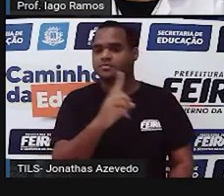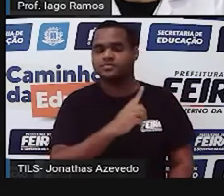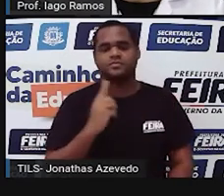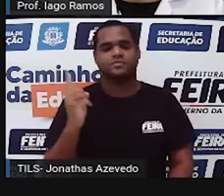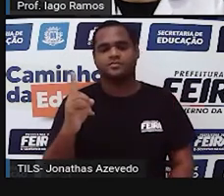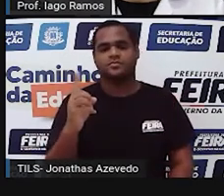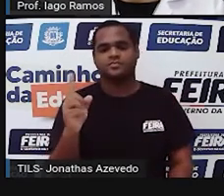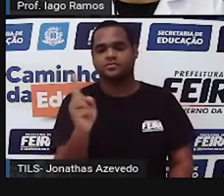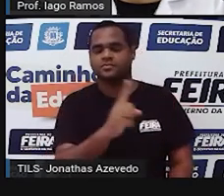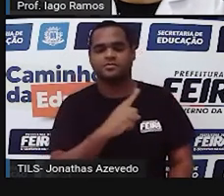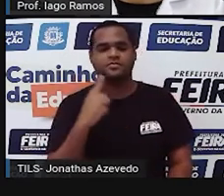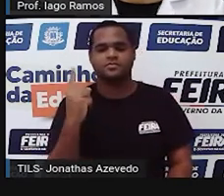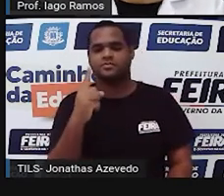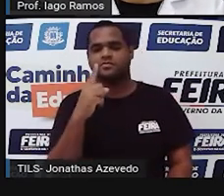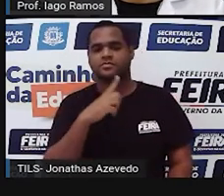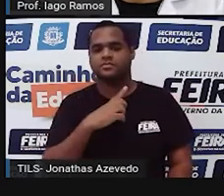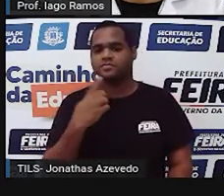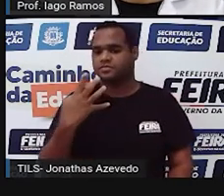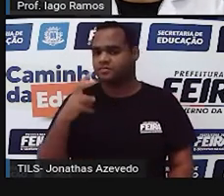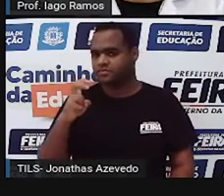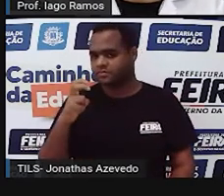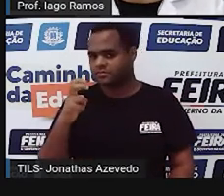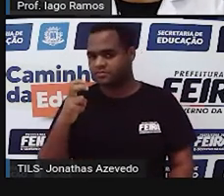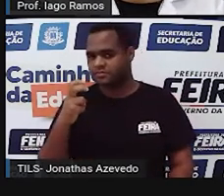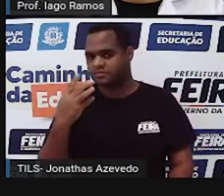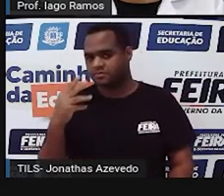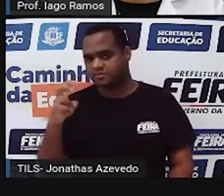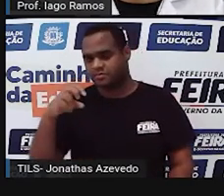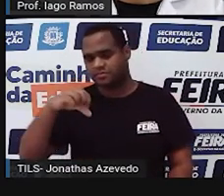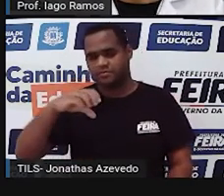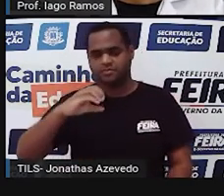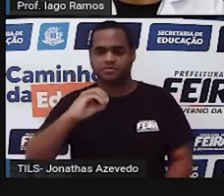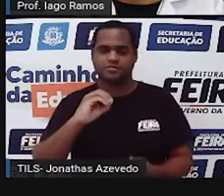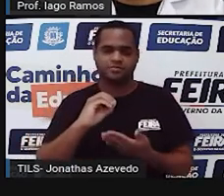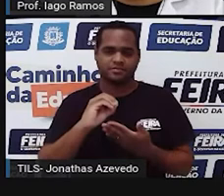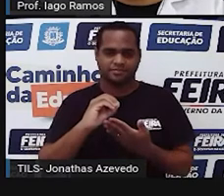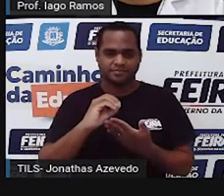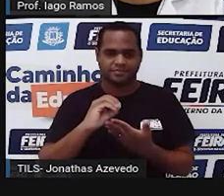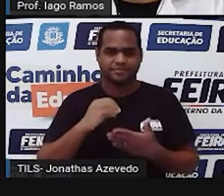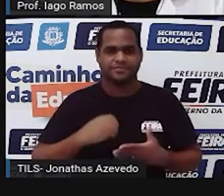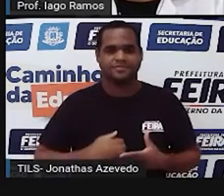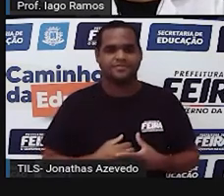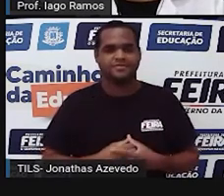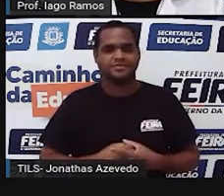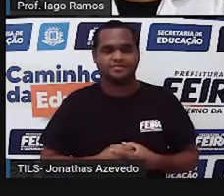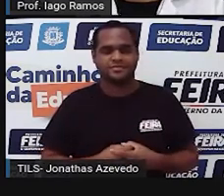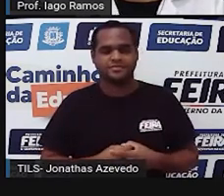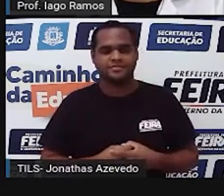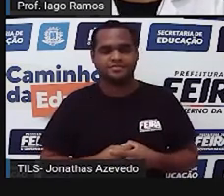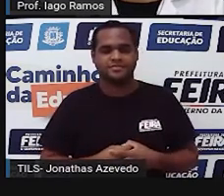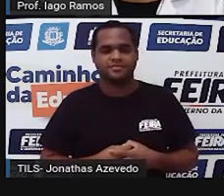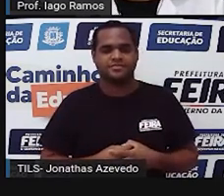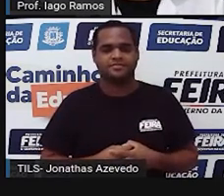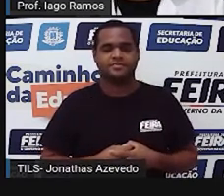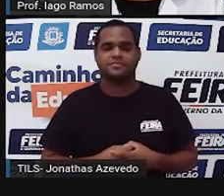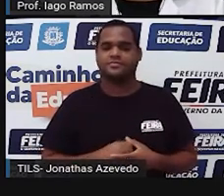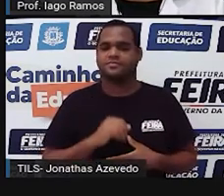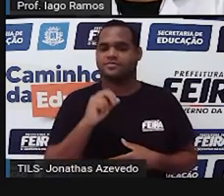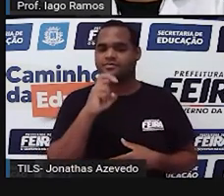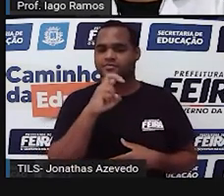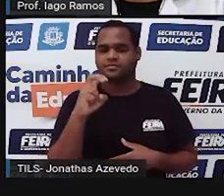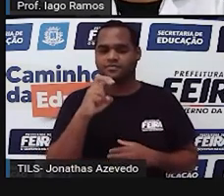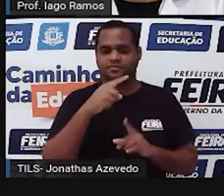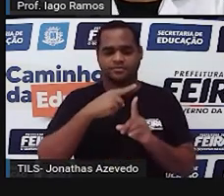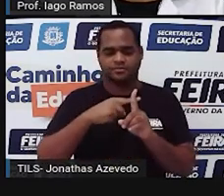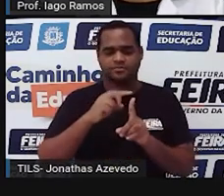fazendo ali 45 mais 45 da 90 metros o e fazendo agora